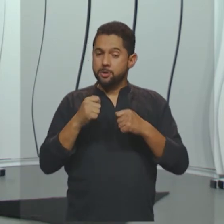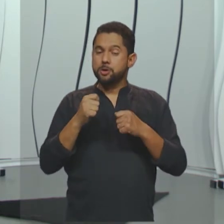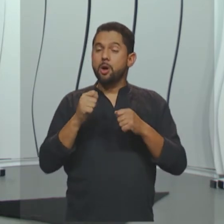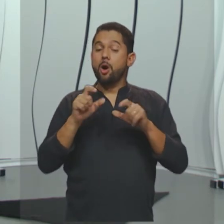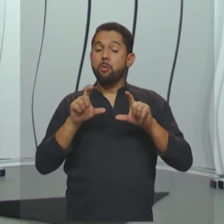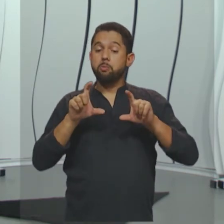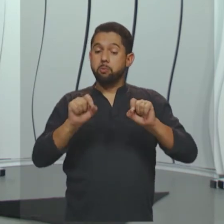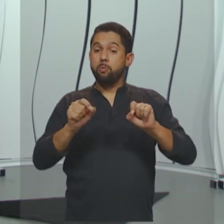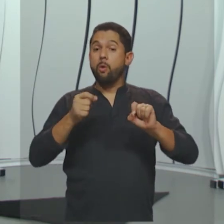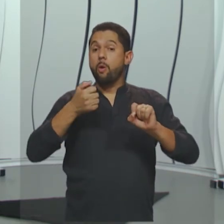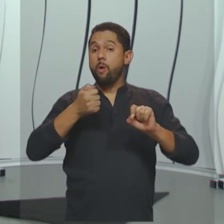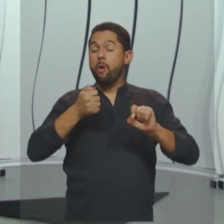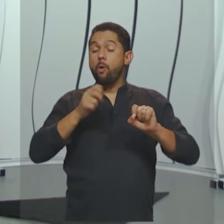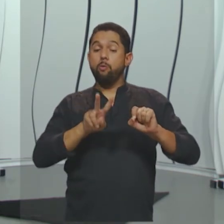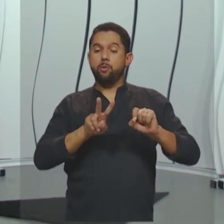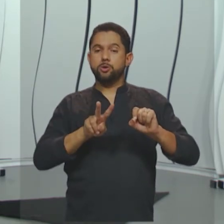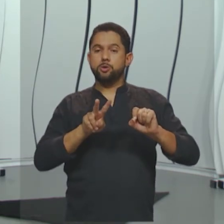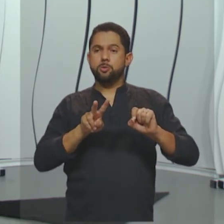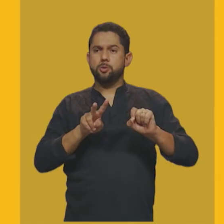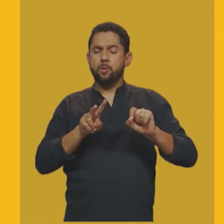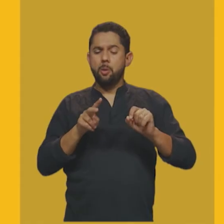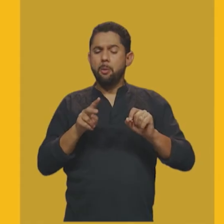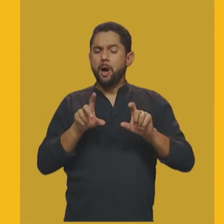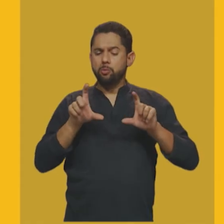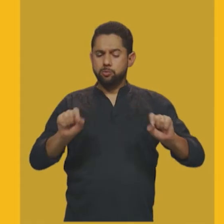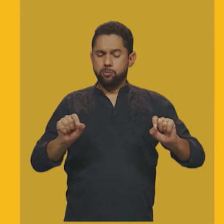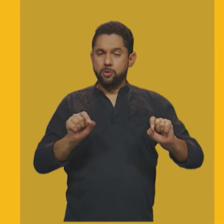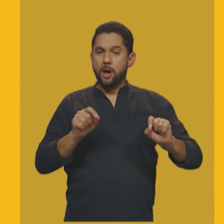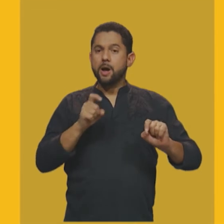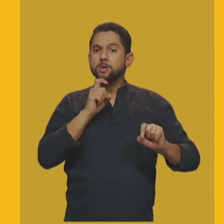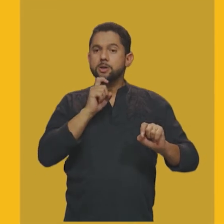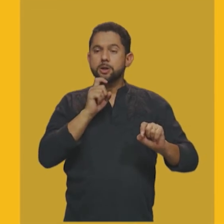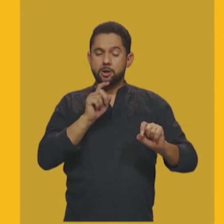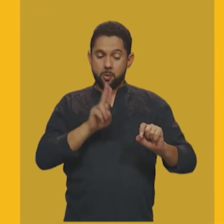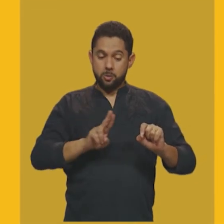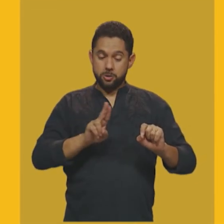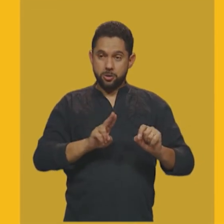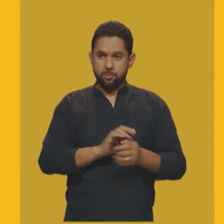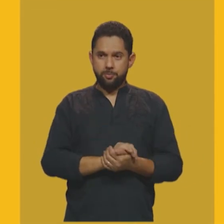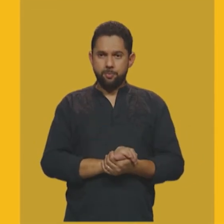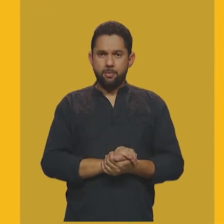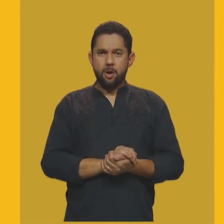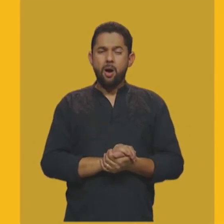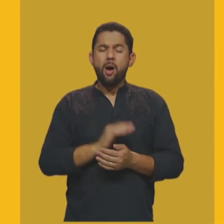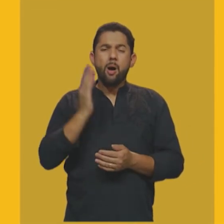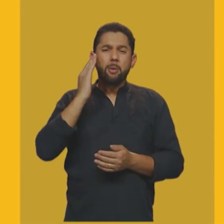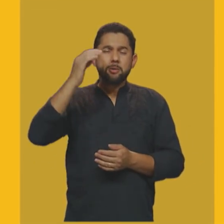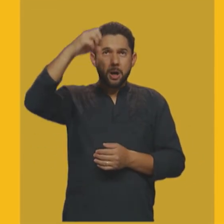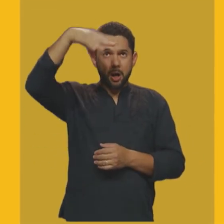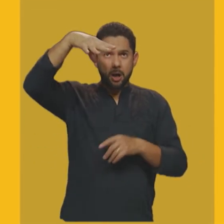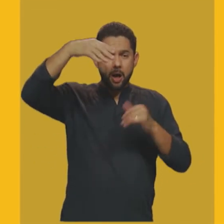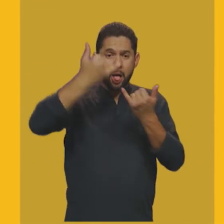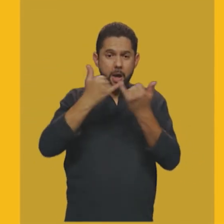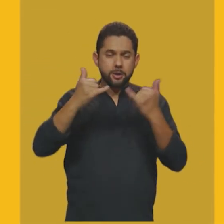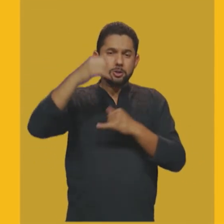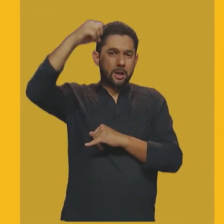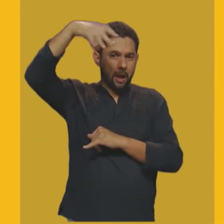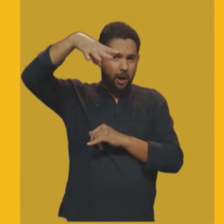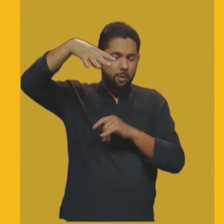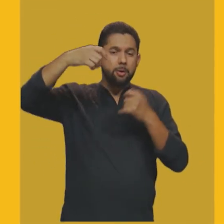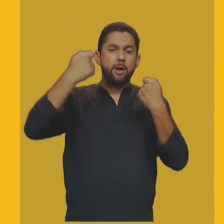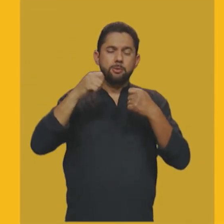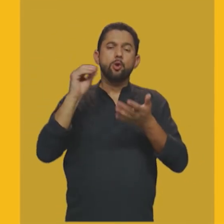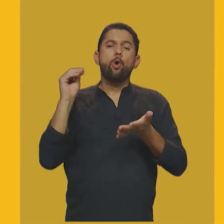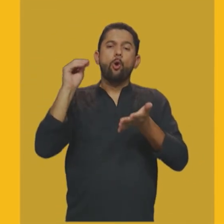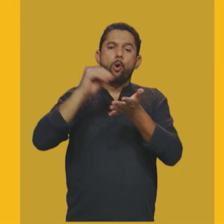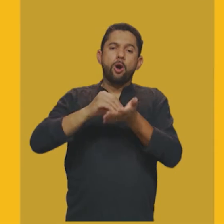voltímetro em paralelo com a geladeira. Para medir a corrente que passa na lâmpada, ele tem que colocar um